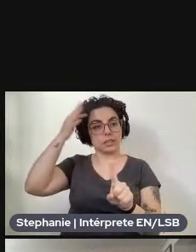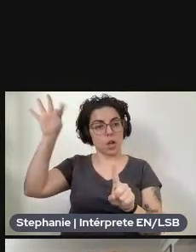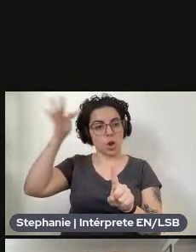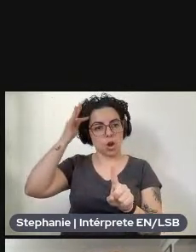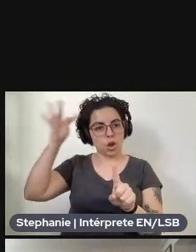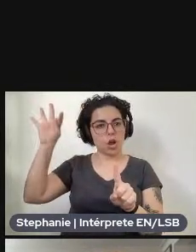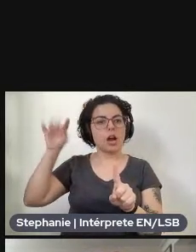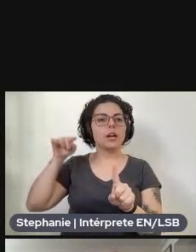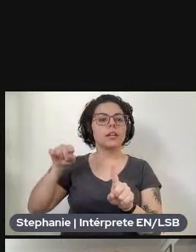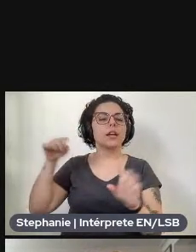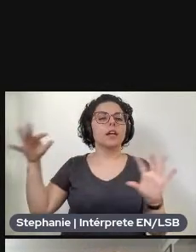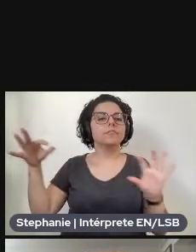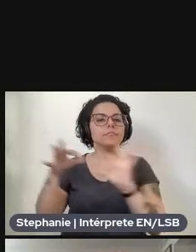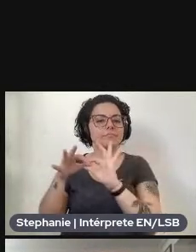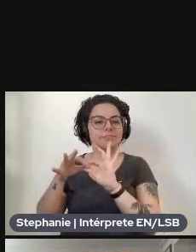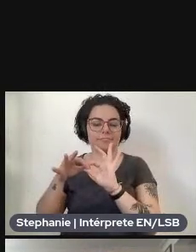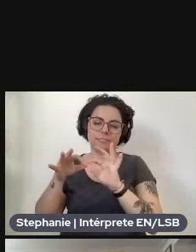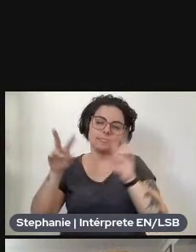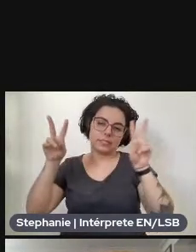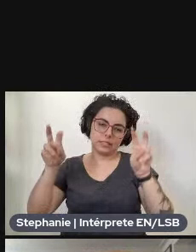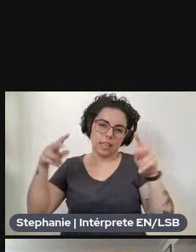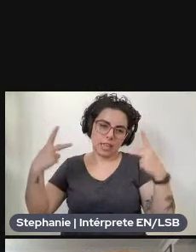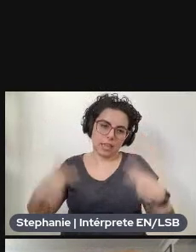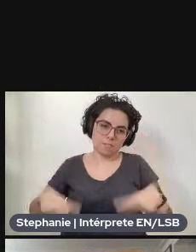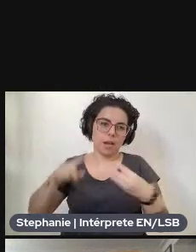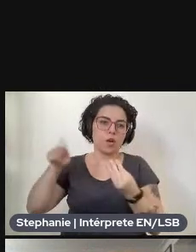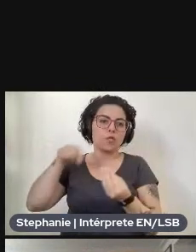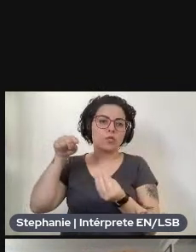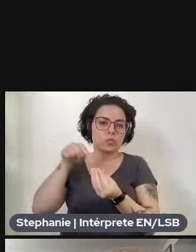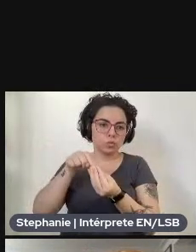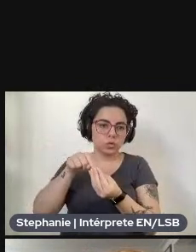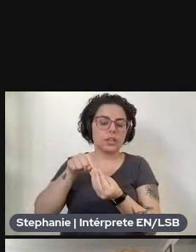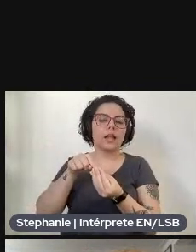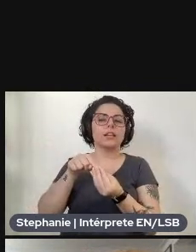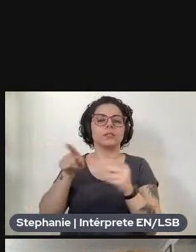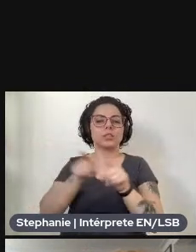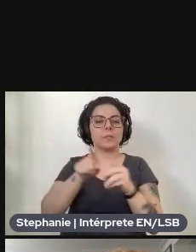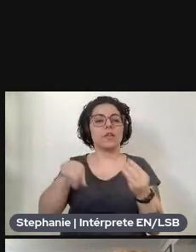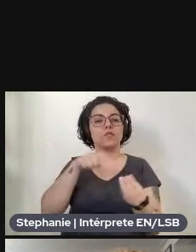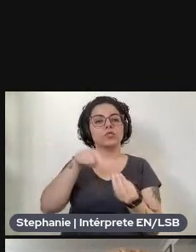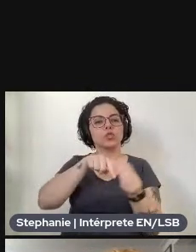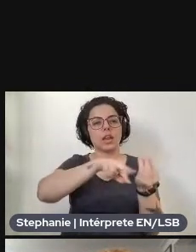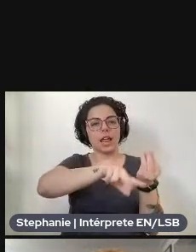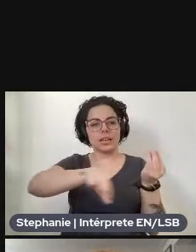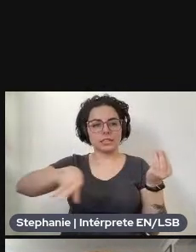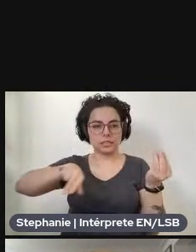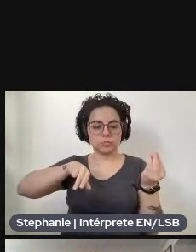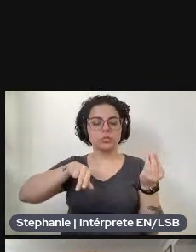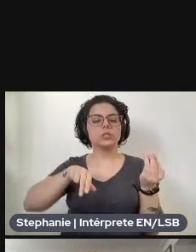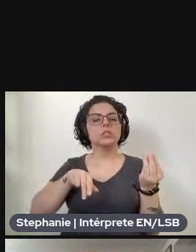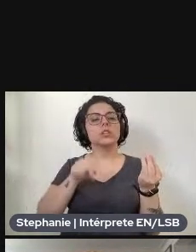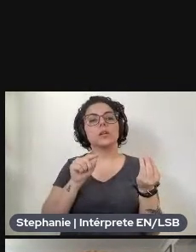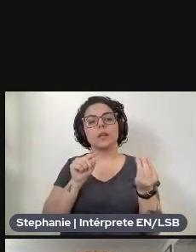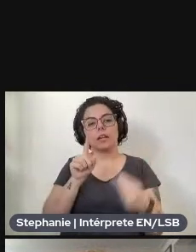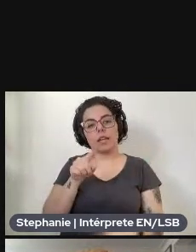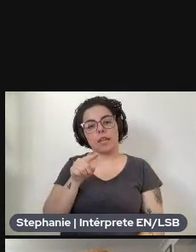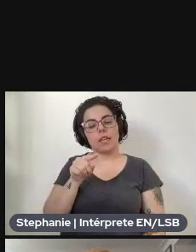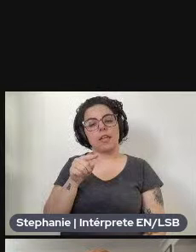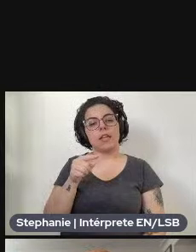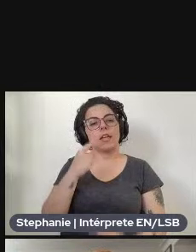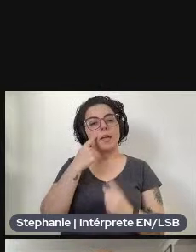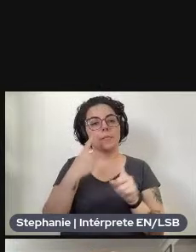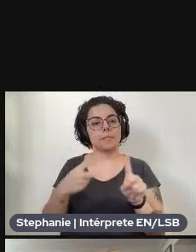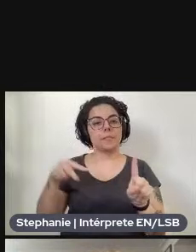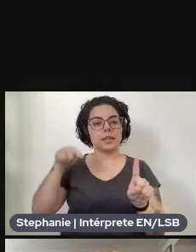que se enquadra no tema desta mesa redonda, Funcionalismo e Funcionalismos, que é o enquadramento da